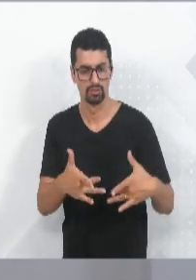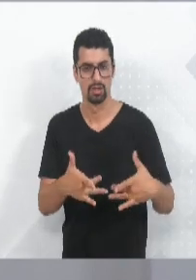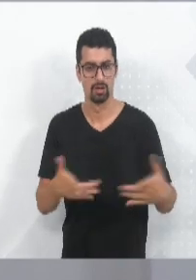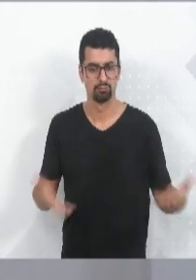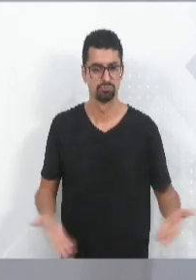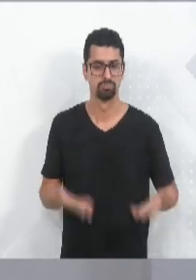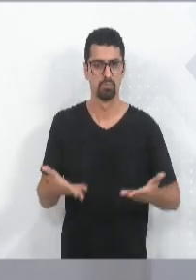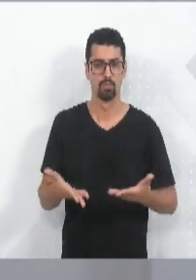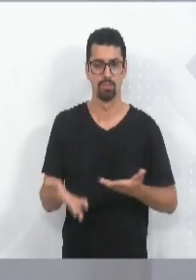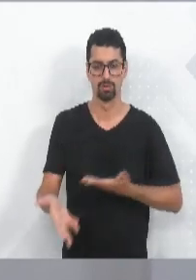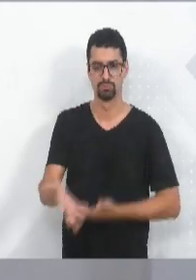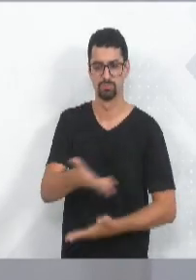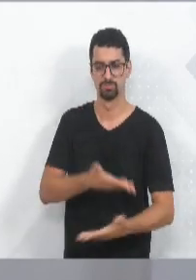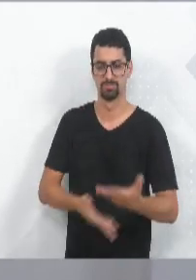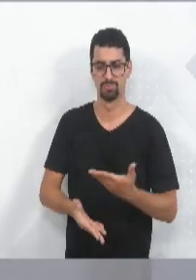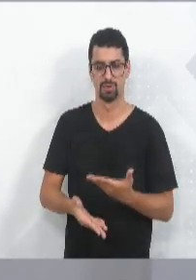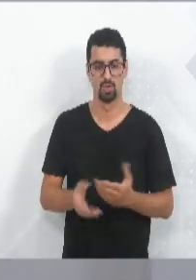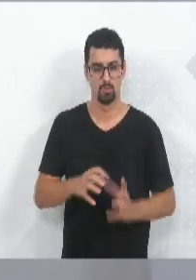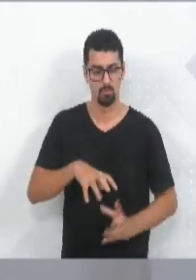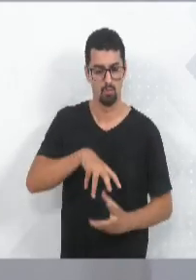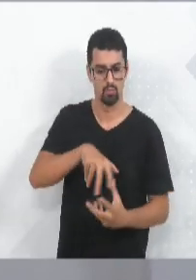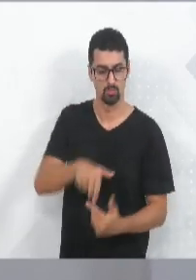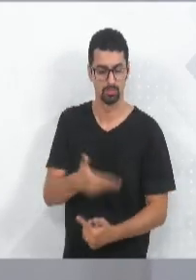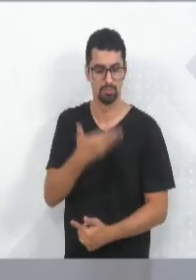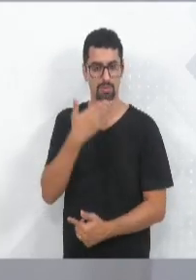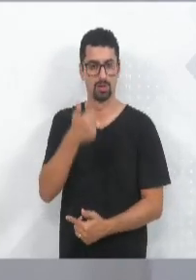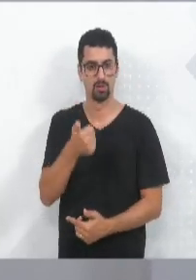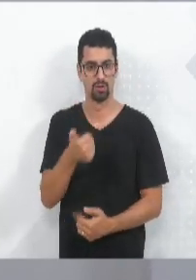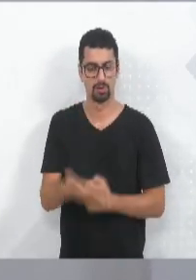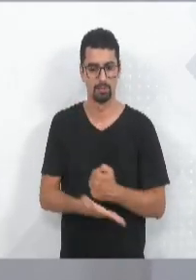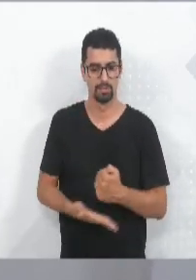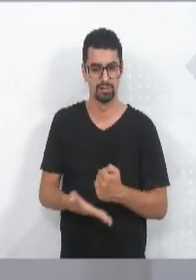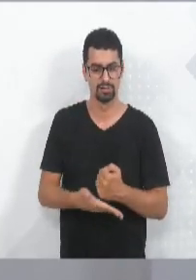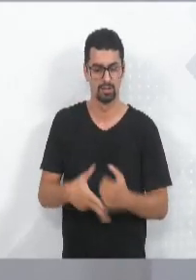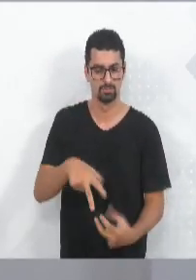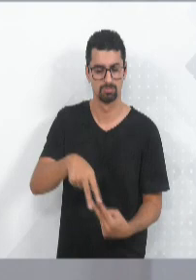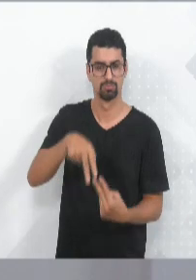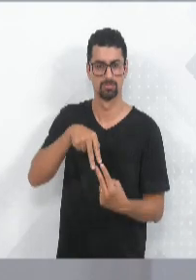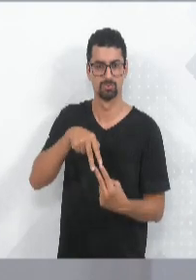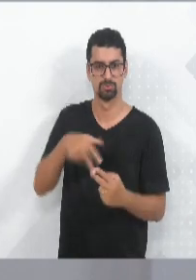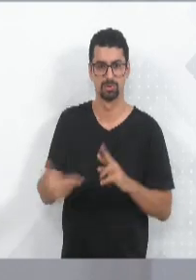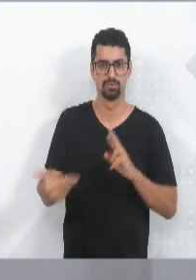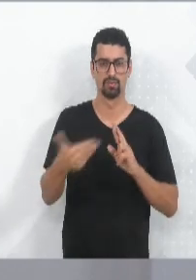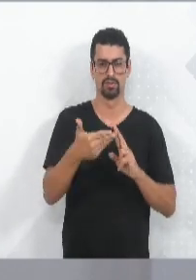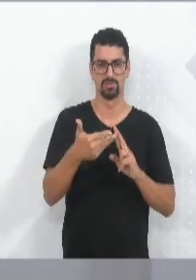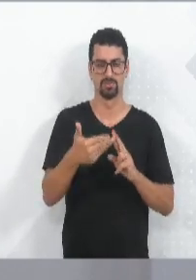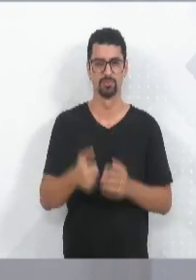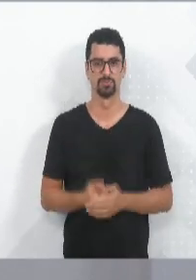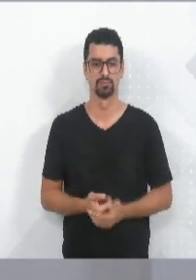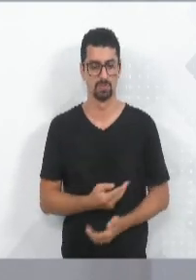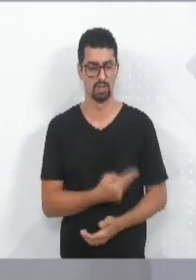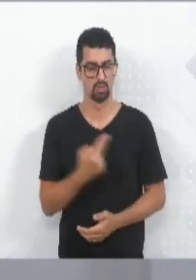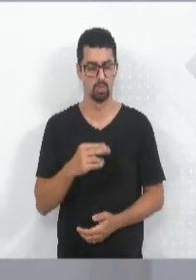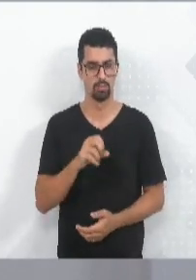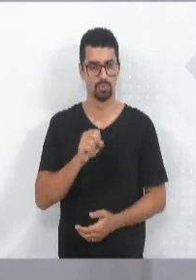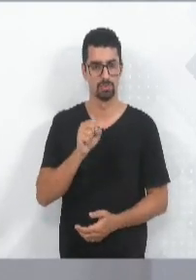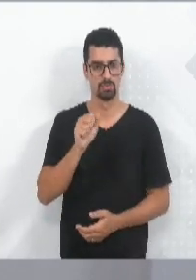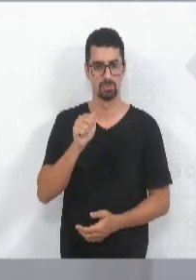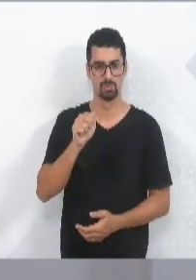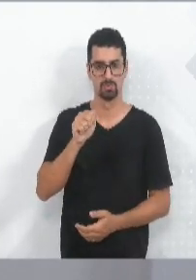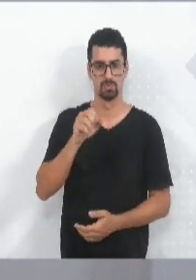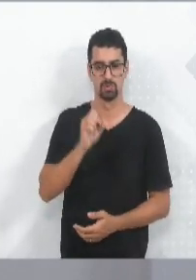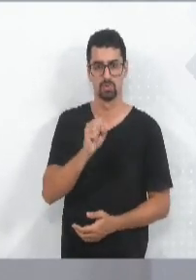a contribuir para um mundo melhor guiados pelos princípios maçônicos que nos insiram em nome da somar sociedade